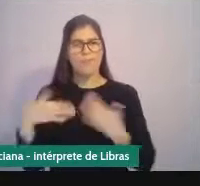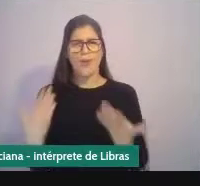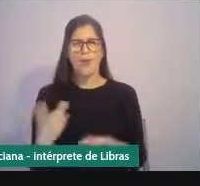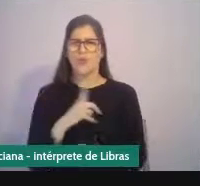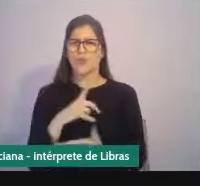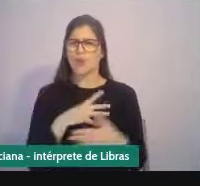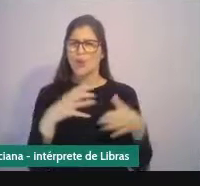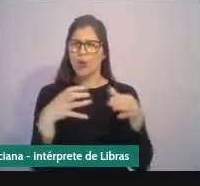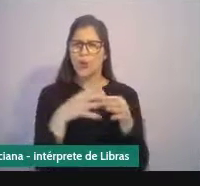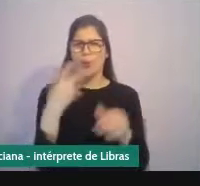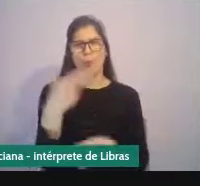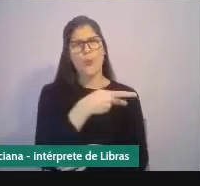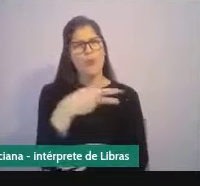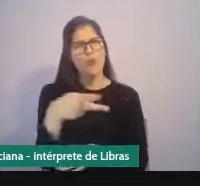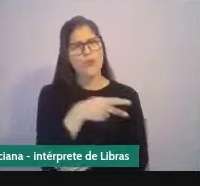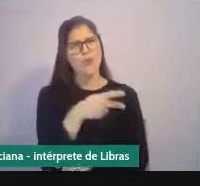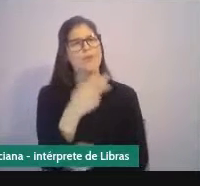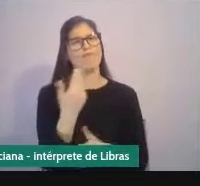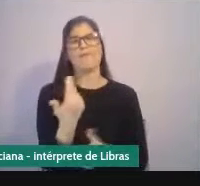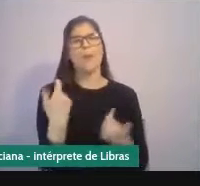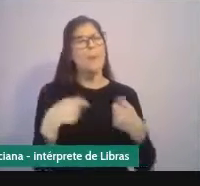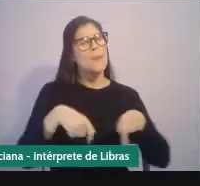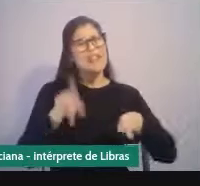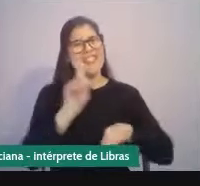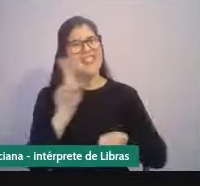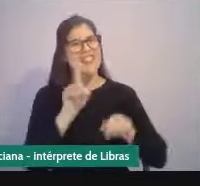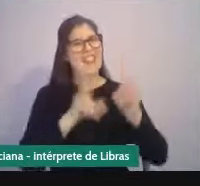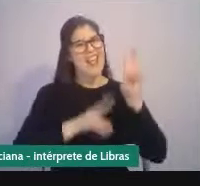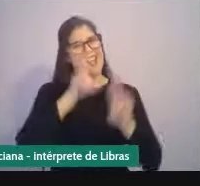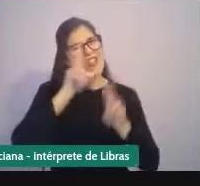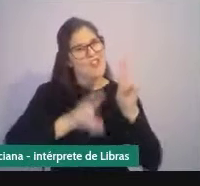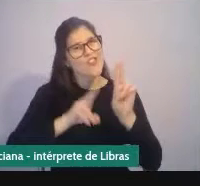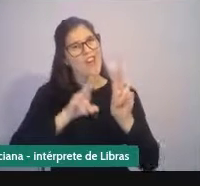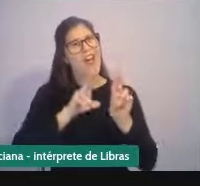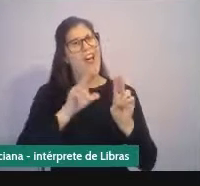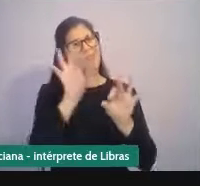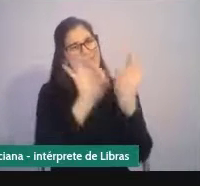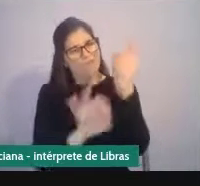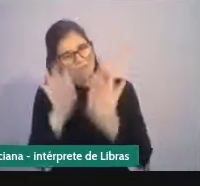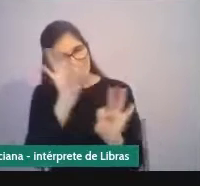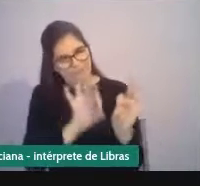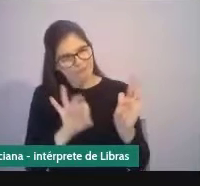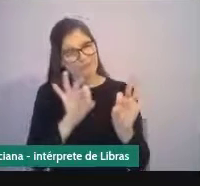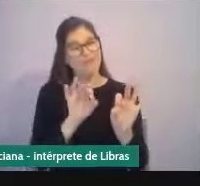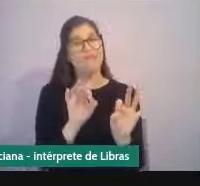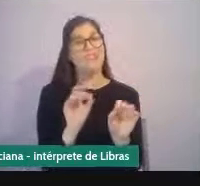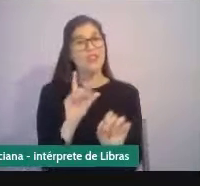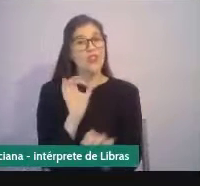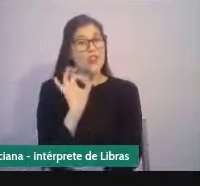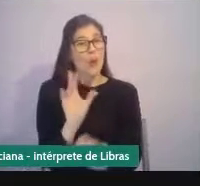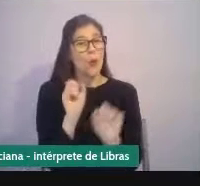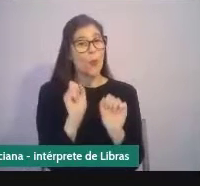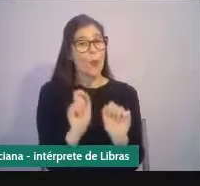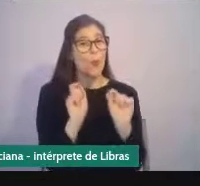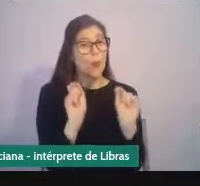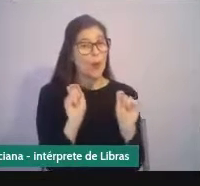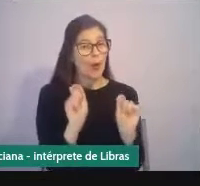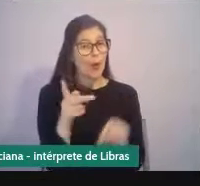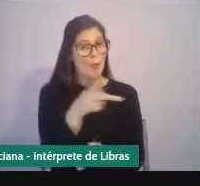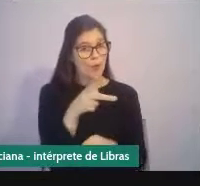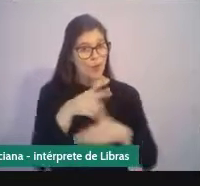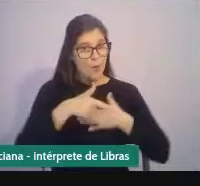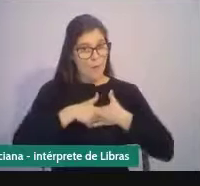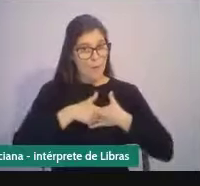de editar, de formatar, de colocar no ambiente e podendo eles apenas baixar e utilizar nos